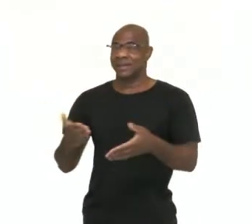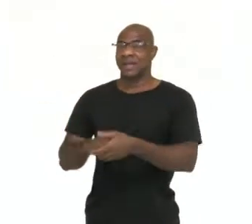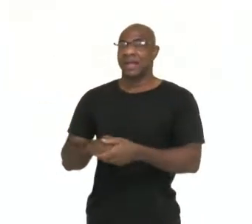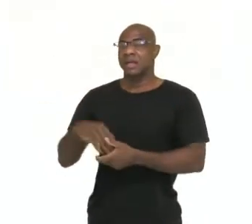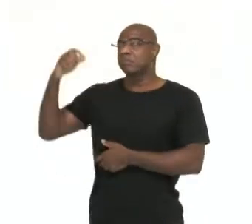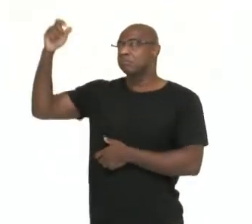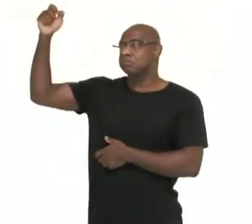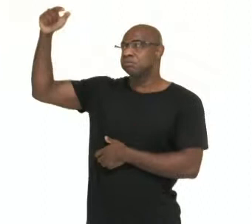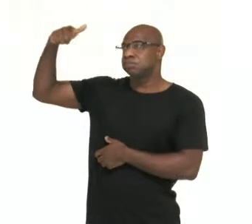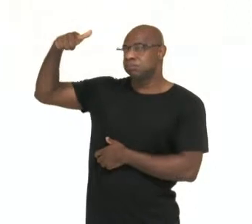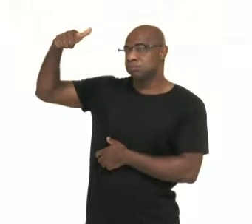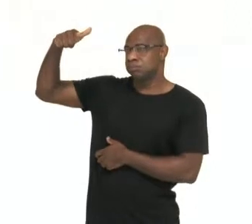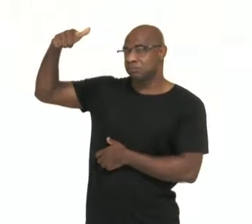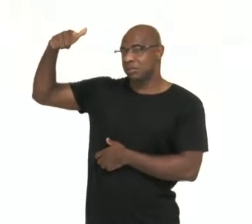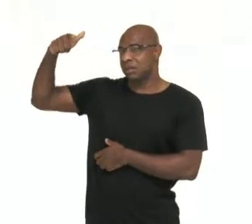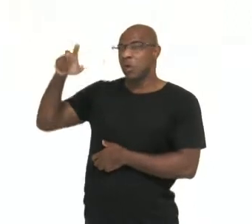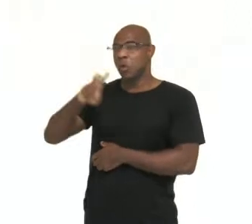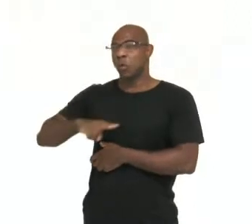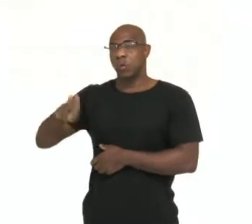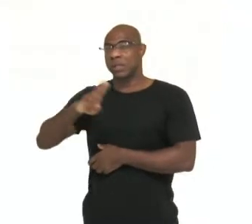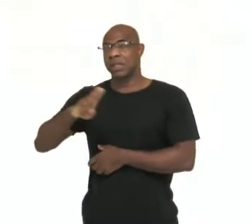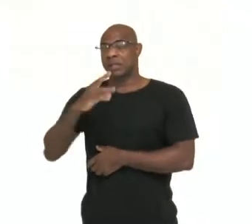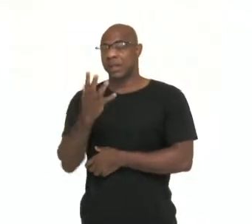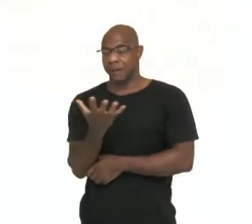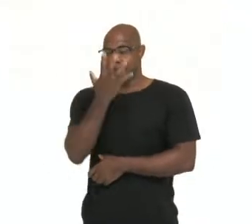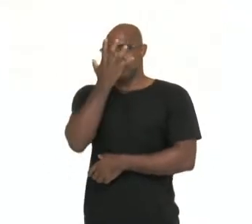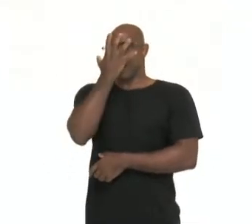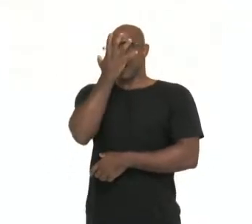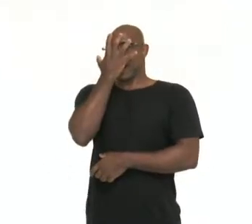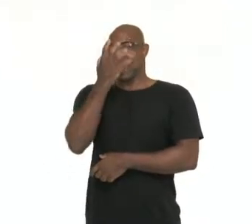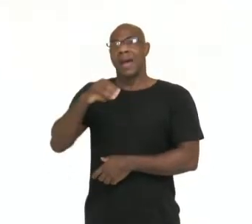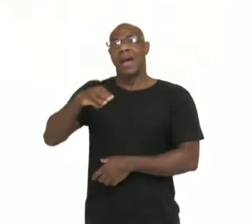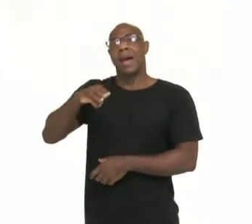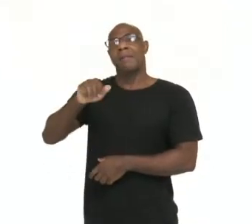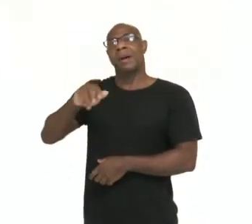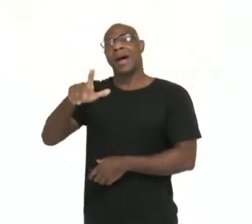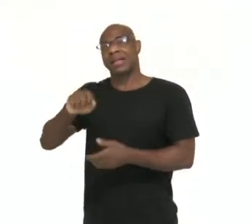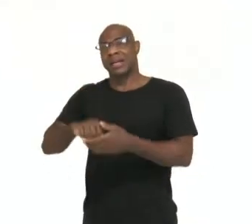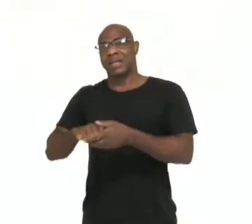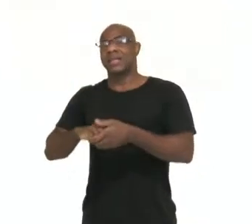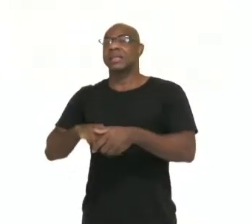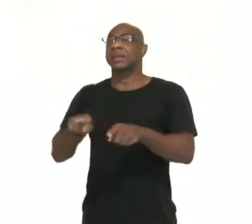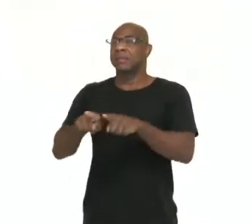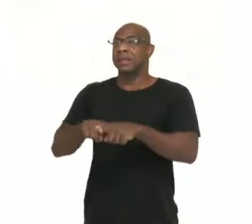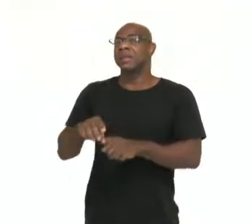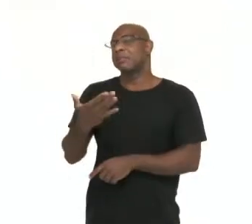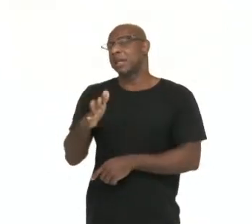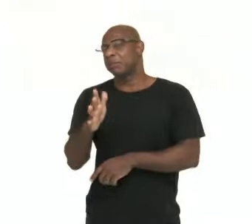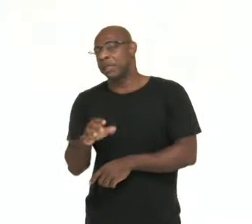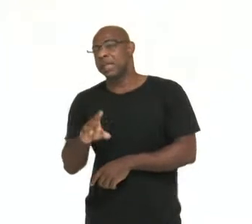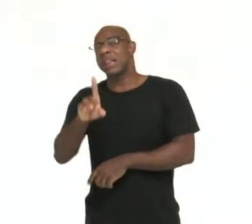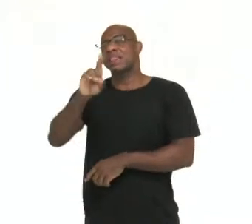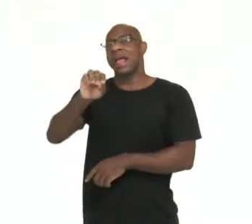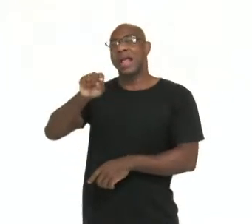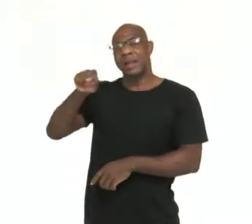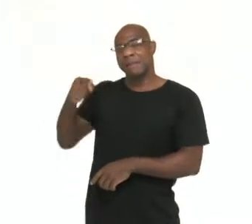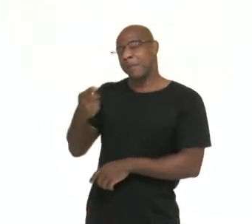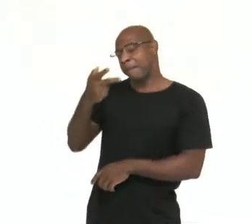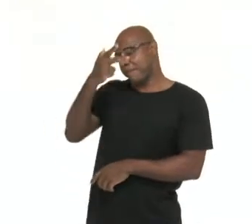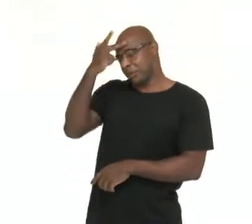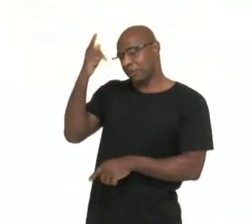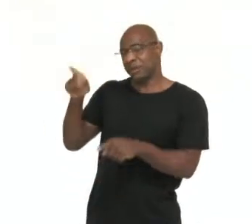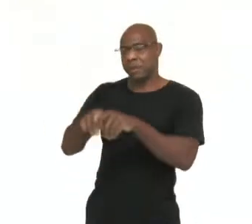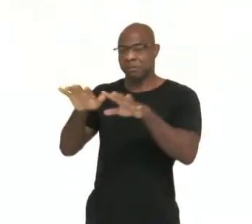dia, portando máscaras, encenariam a cerca de 10.000 pessoas, ou até mais nos festivais